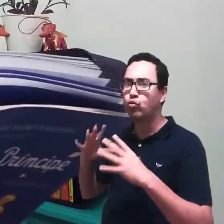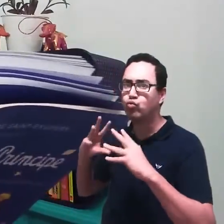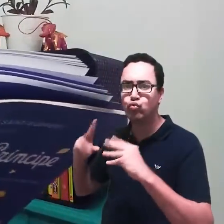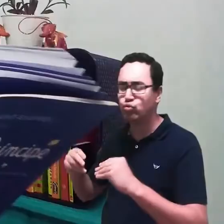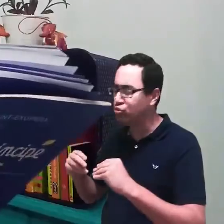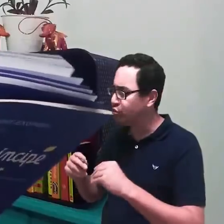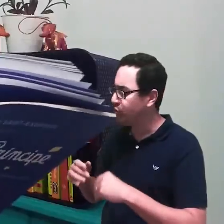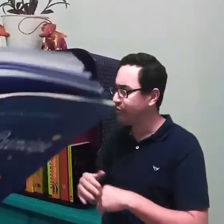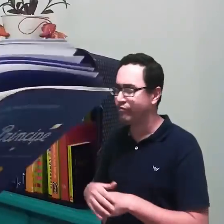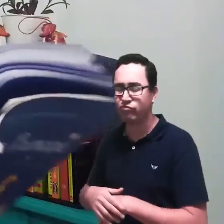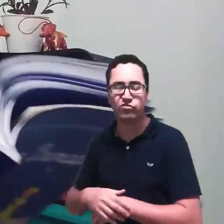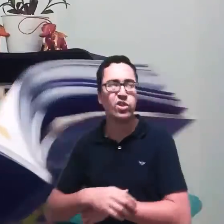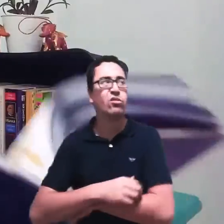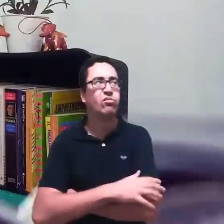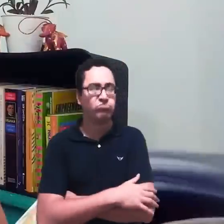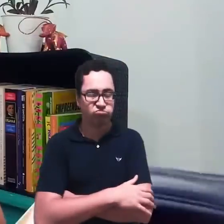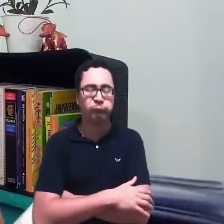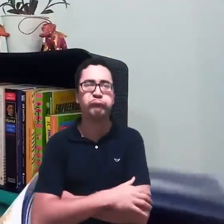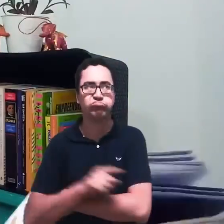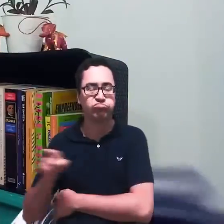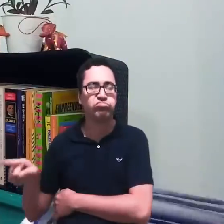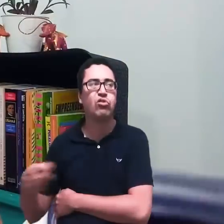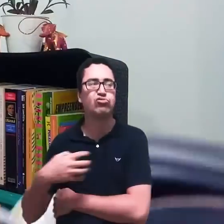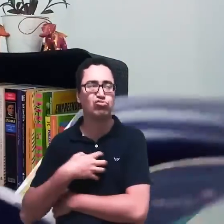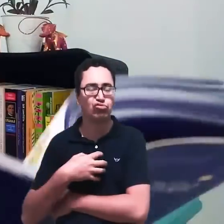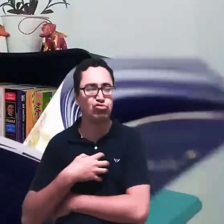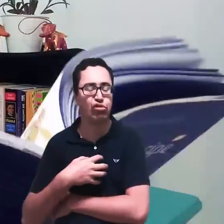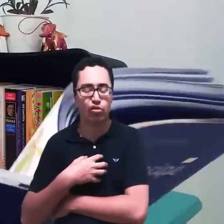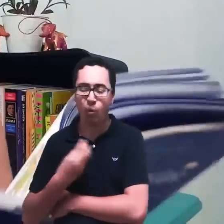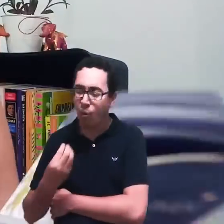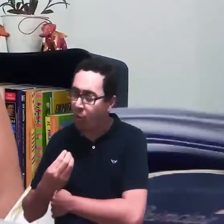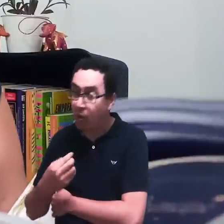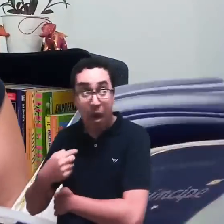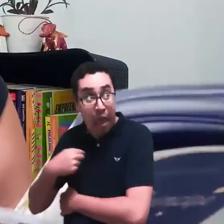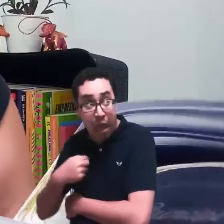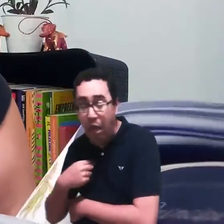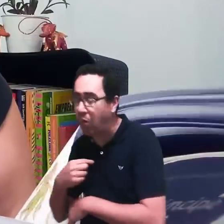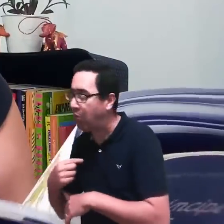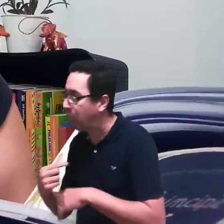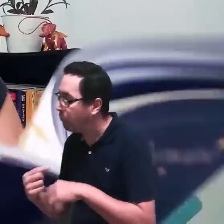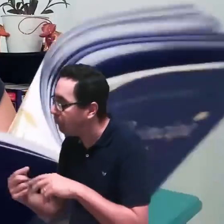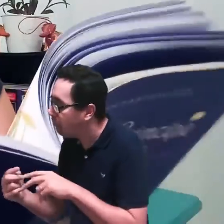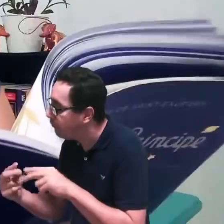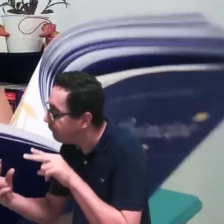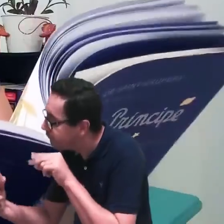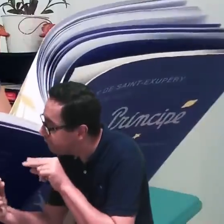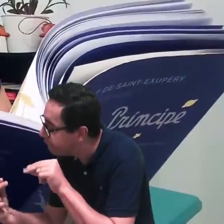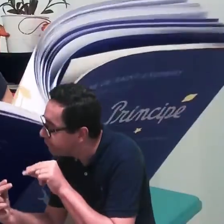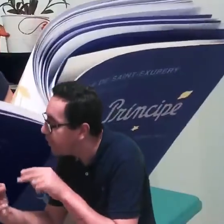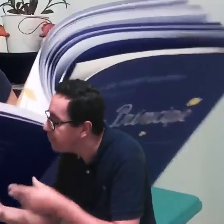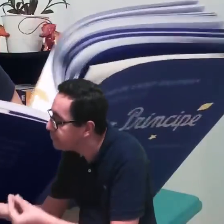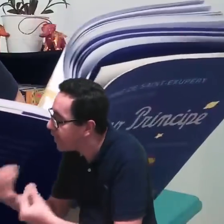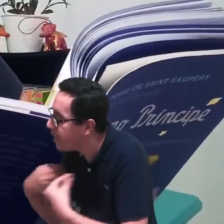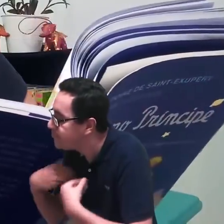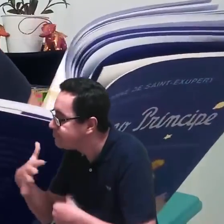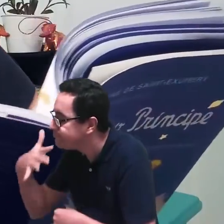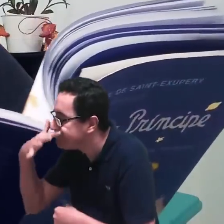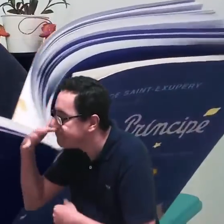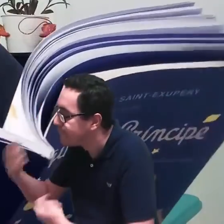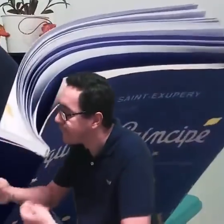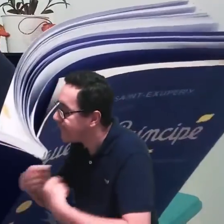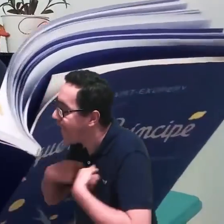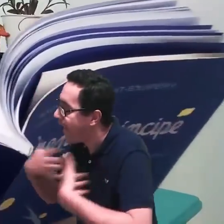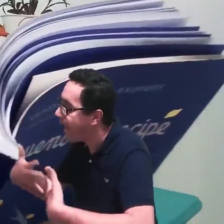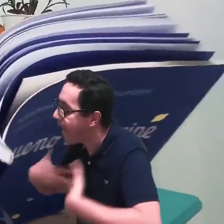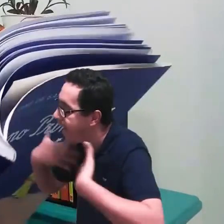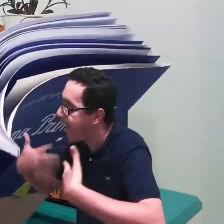Deveria tê-lo julgado por seus atos e não por suas palavras. Ela me perfumava e me alegrava. Não poderia nunca